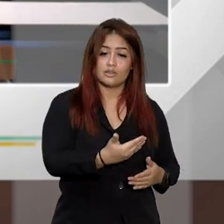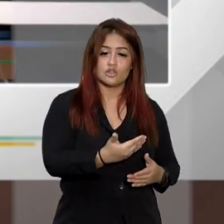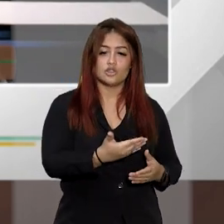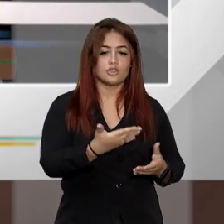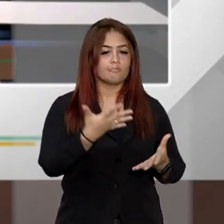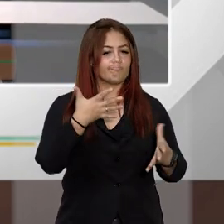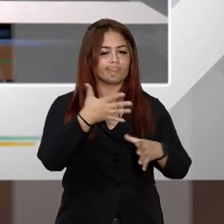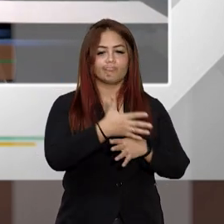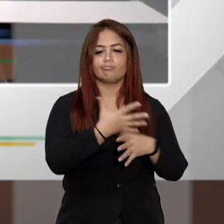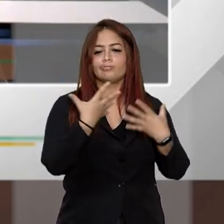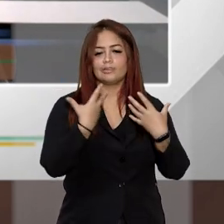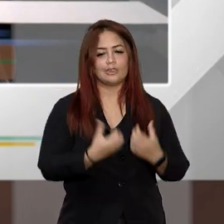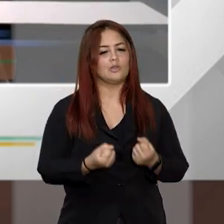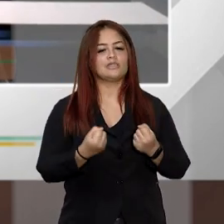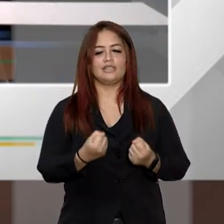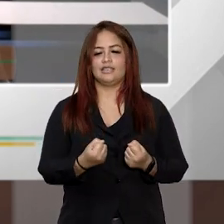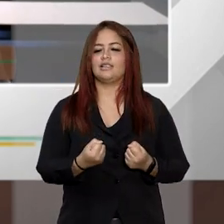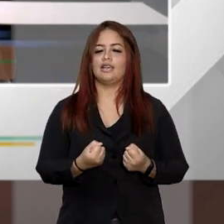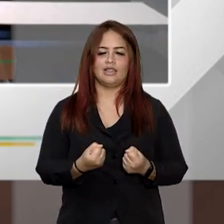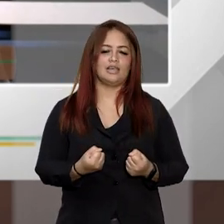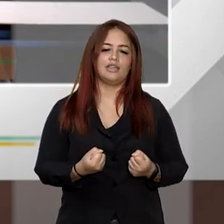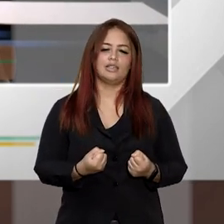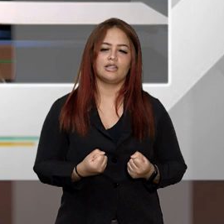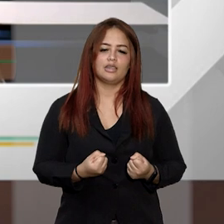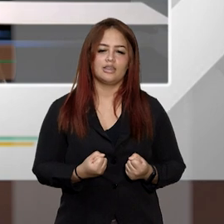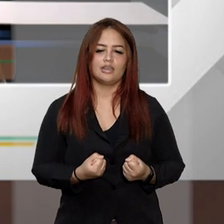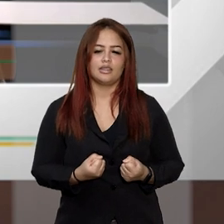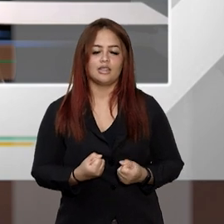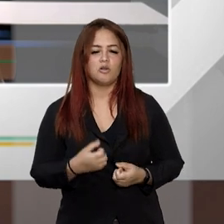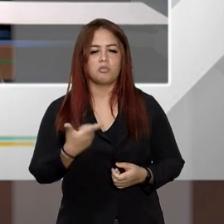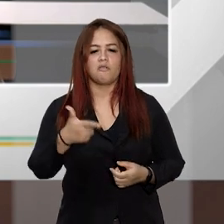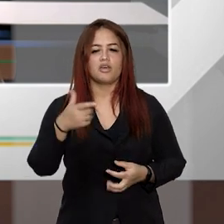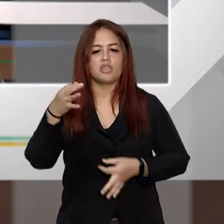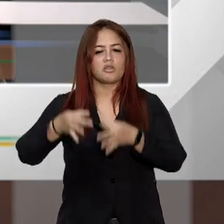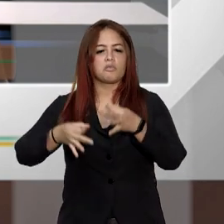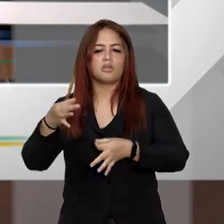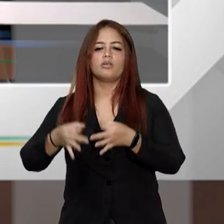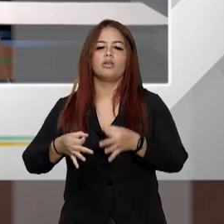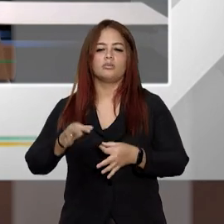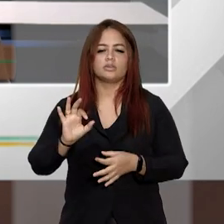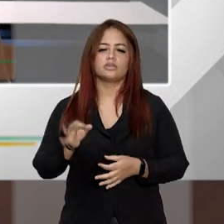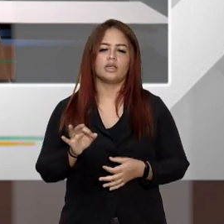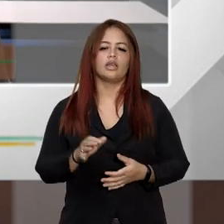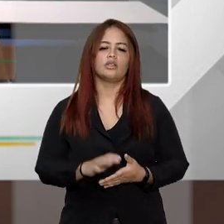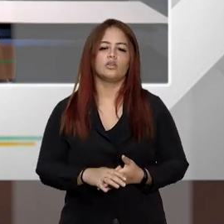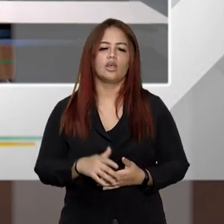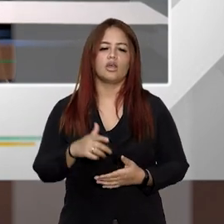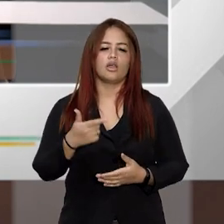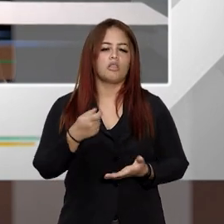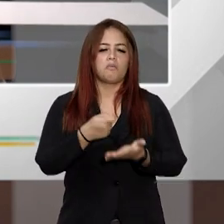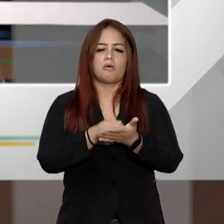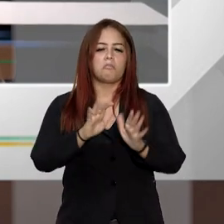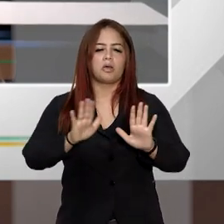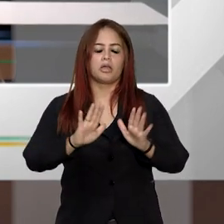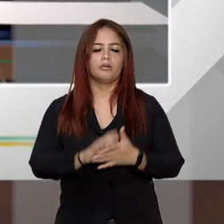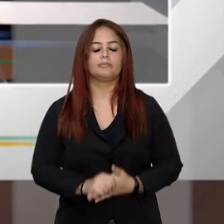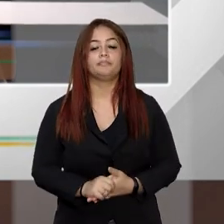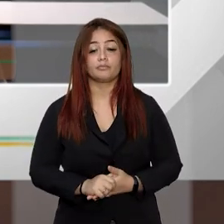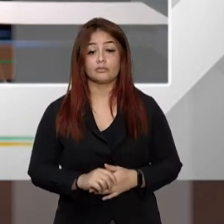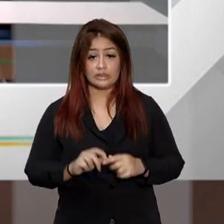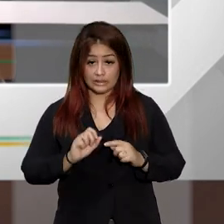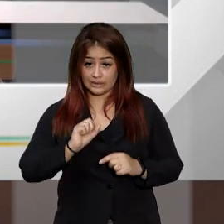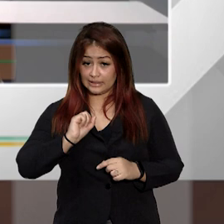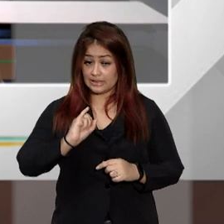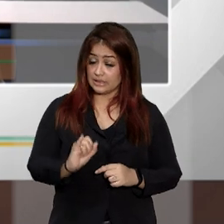pedido julgado improcedente, ele não terá condenação nos ônus sucumbenciais, né? A sentença ela virá sem custas e sem